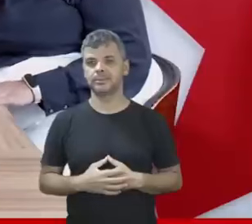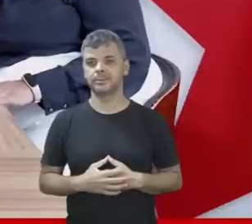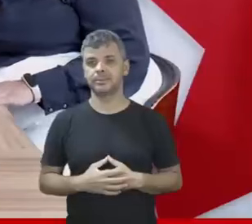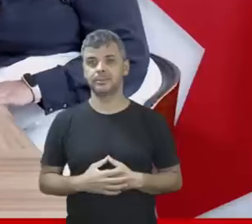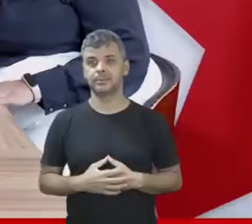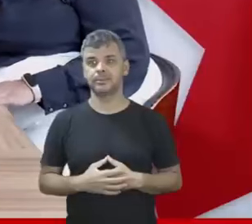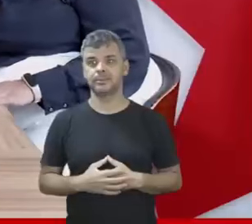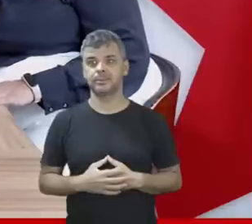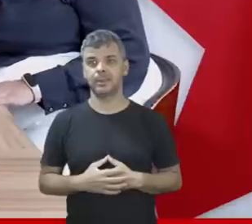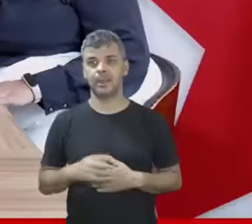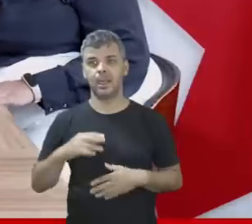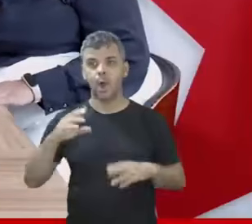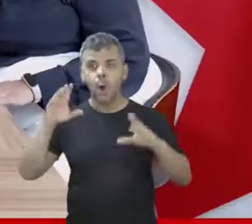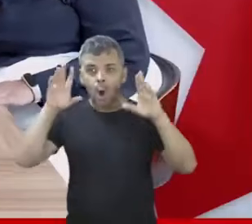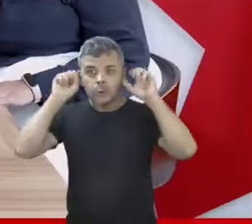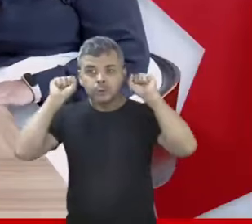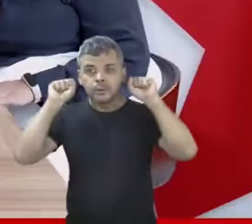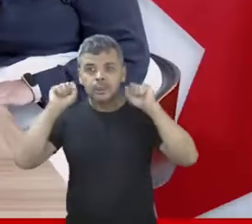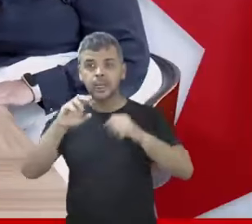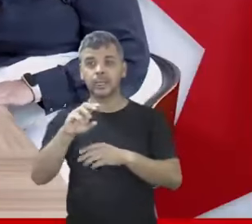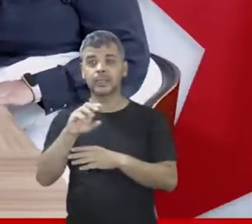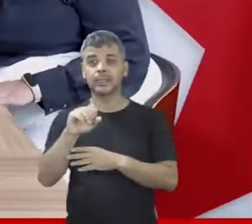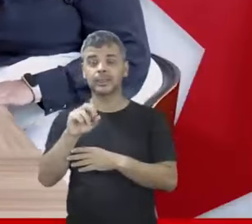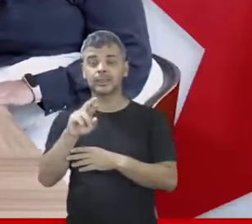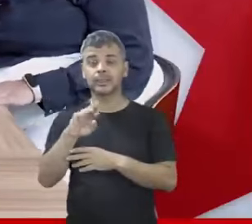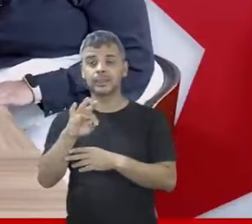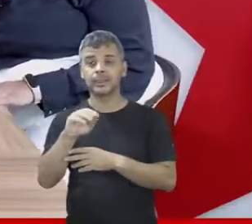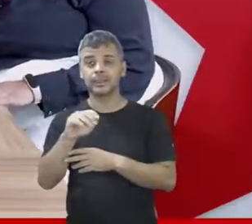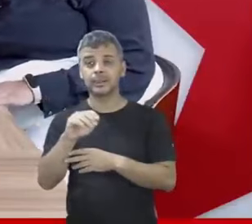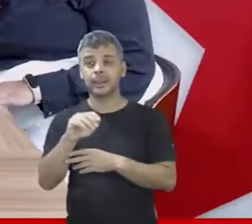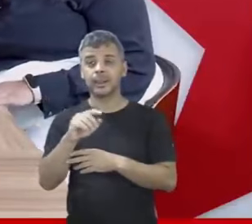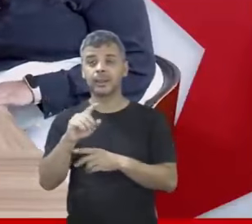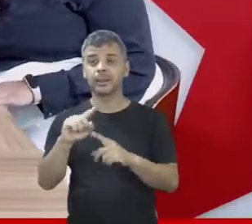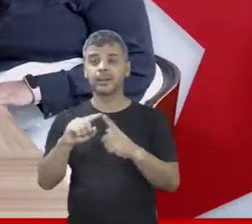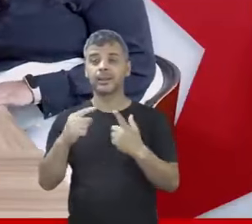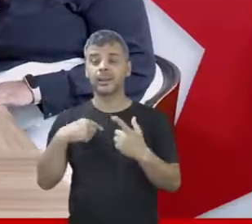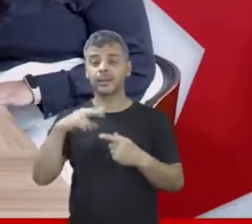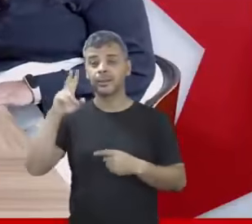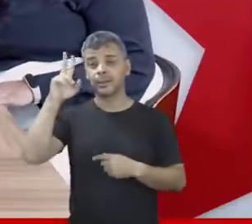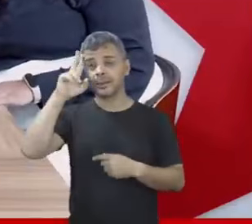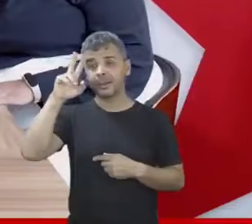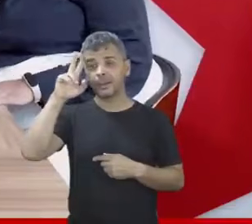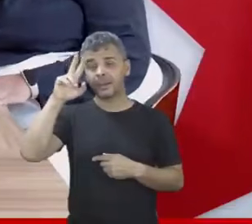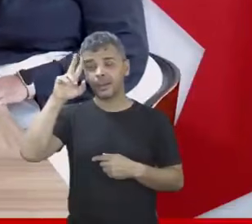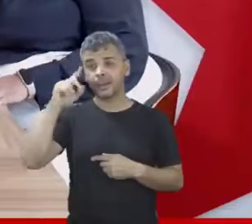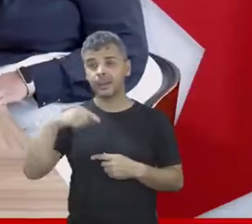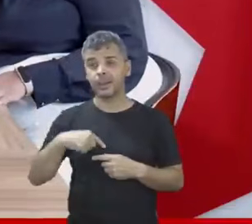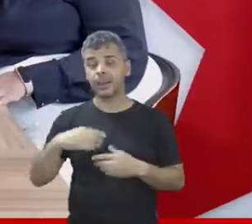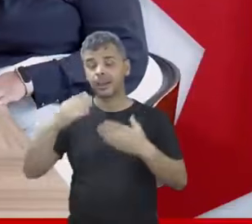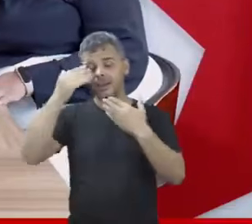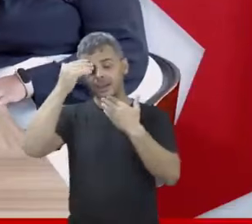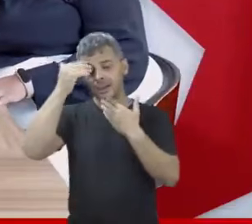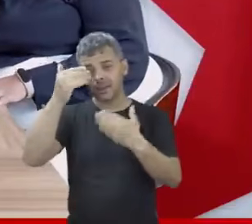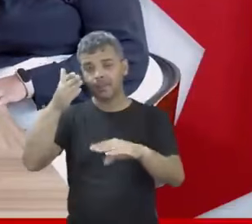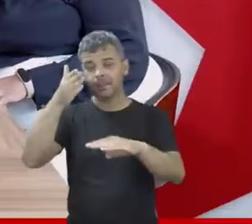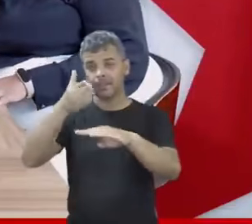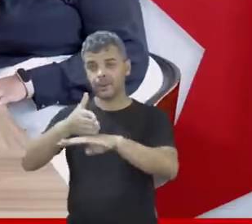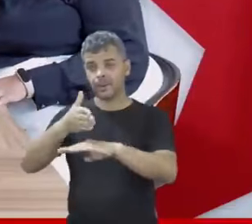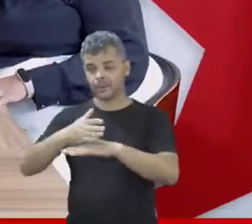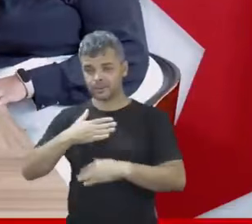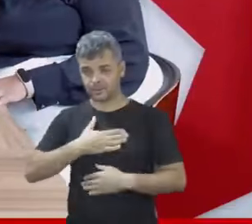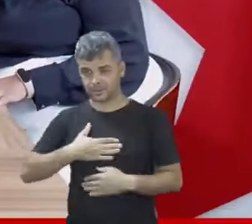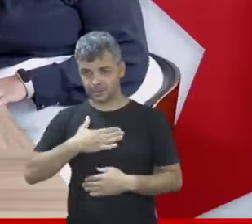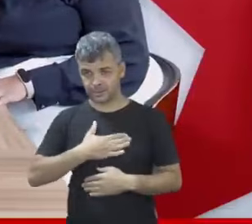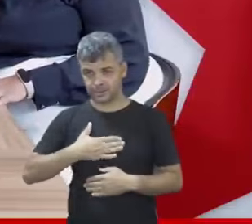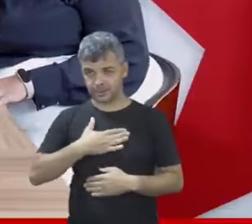Cris, estás a nos ouvir? Gente, eu estou ouvindo. Quero agradecer a participação, eu gostei muito